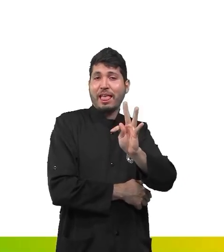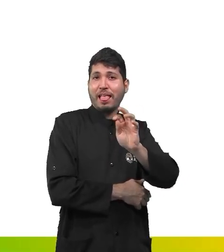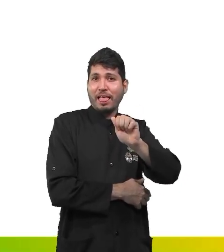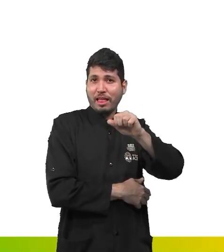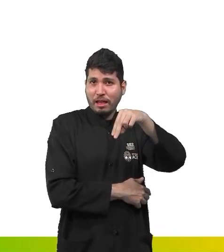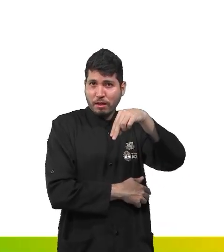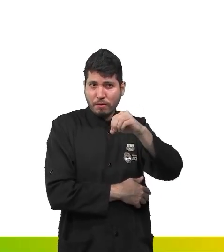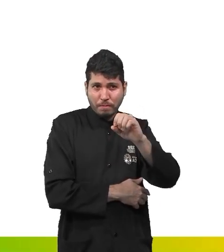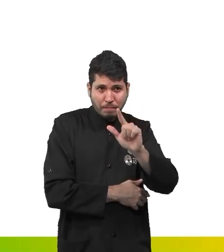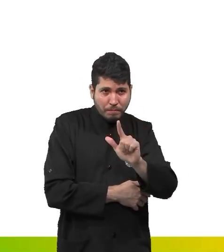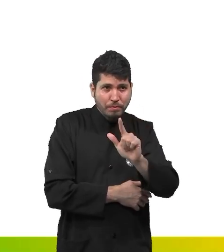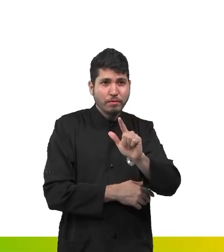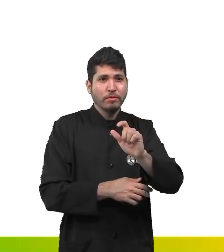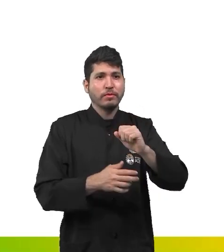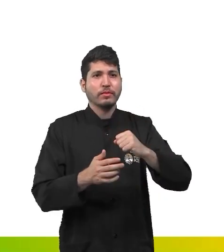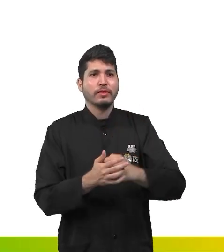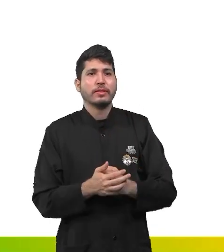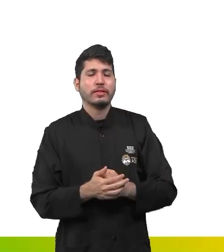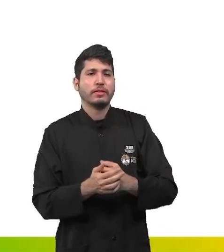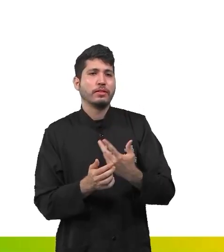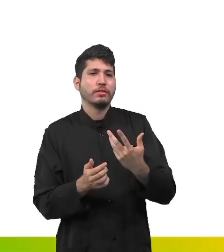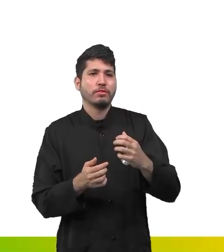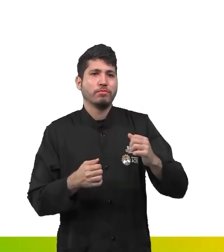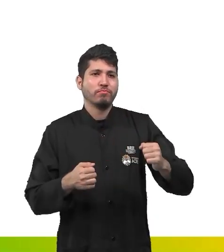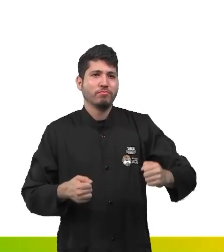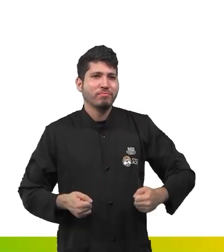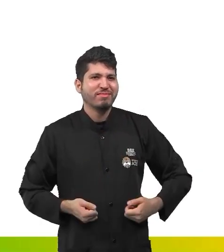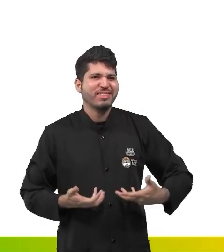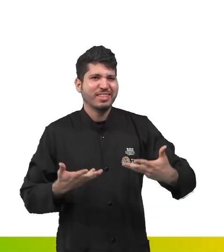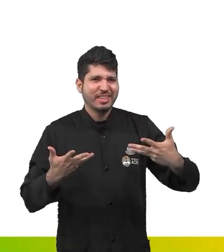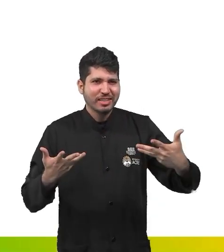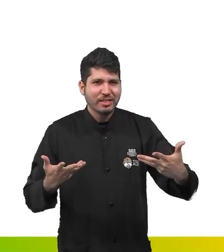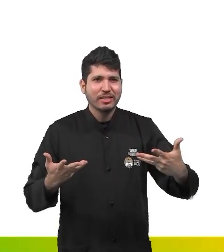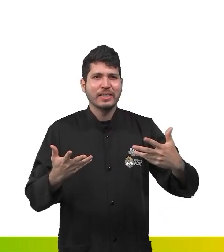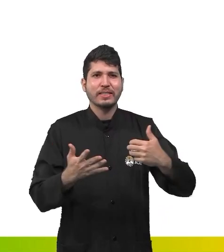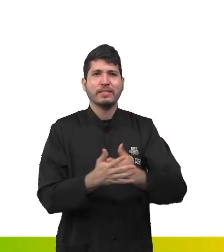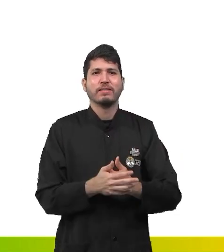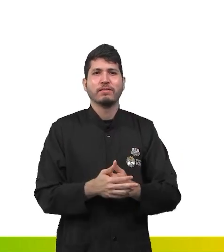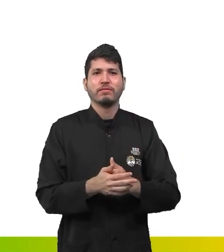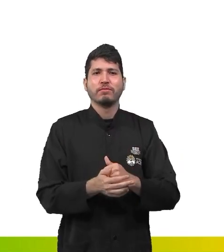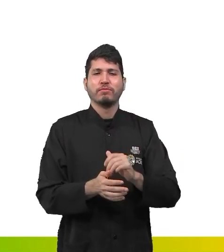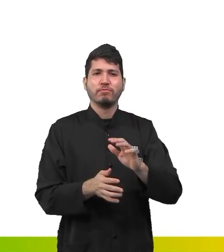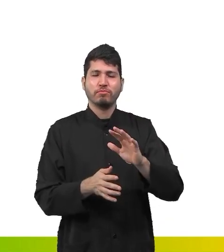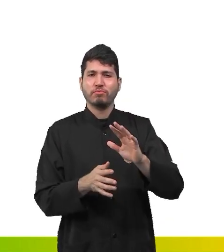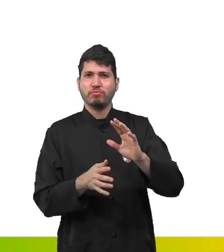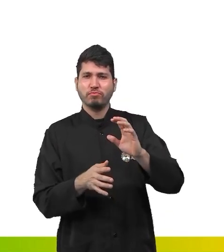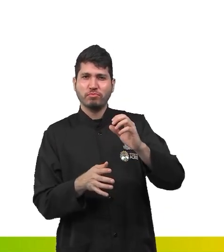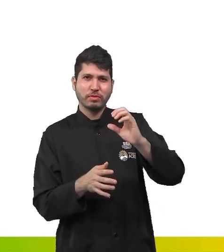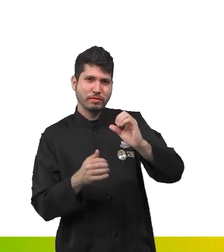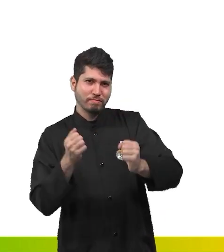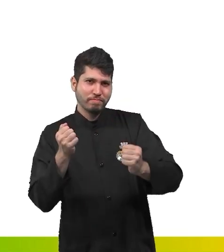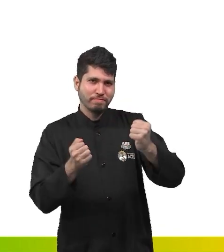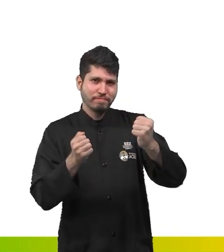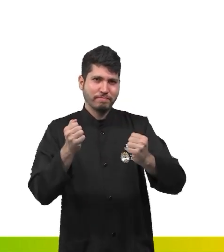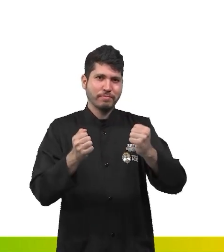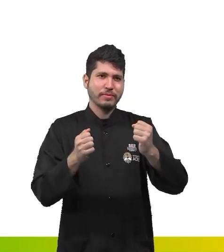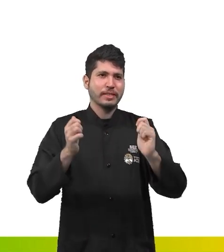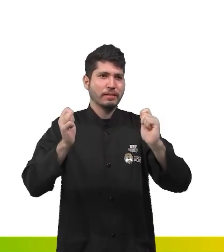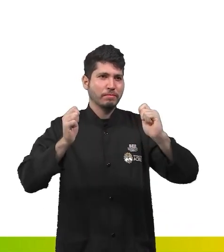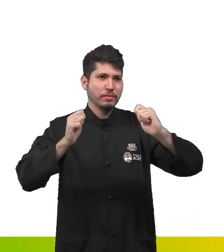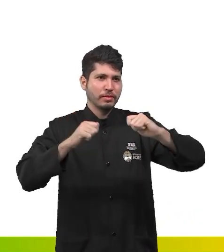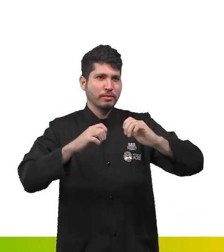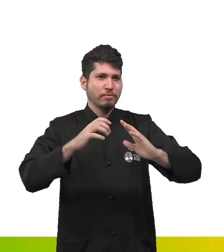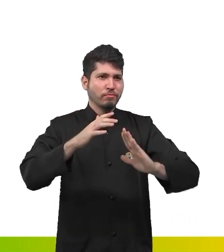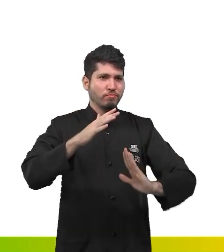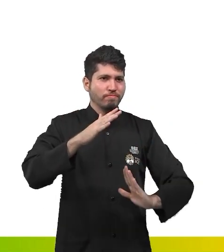o mesmo e que o tanque do carro tem capacidade máxima de 50 litros, então a quantidade de quilômetros que